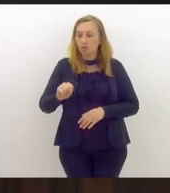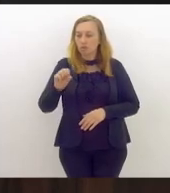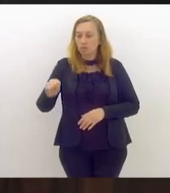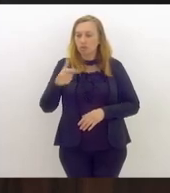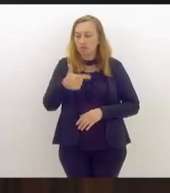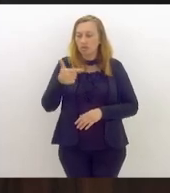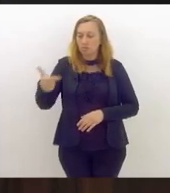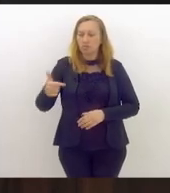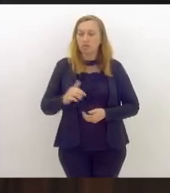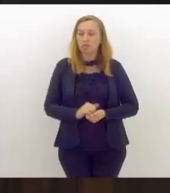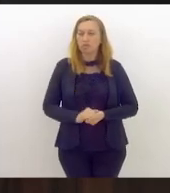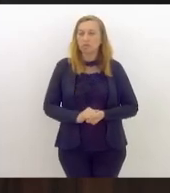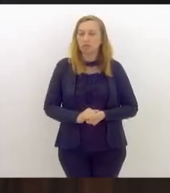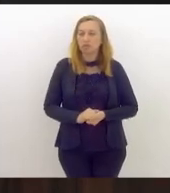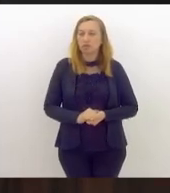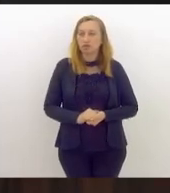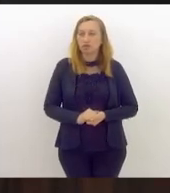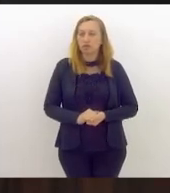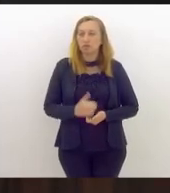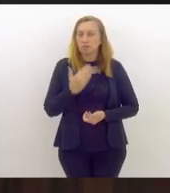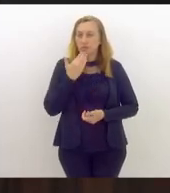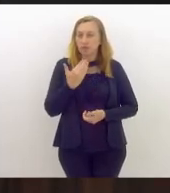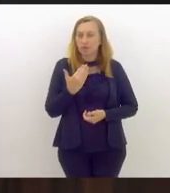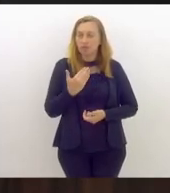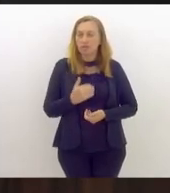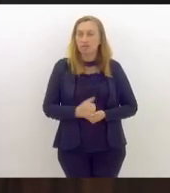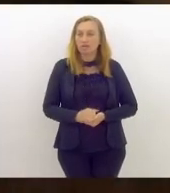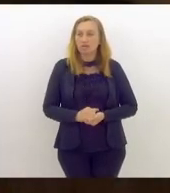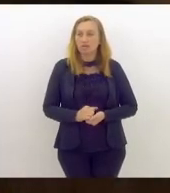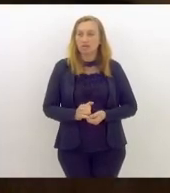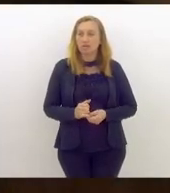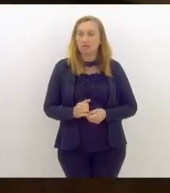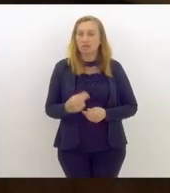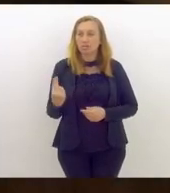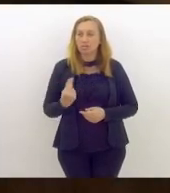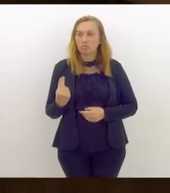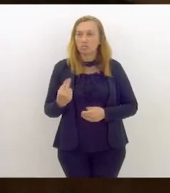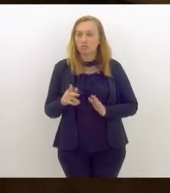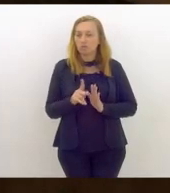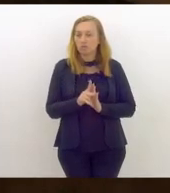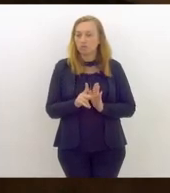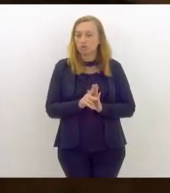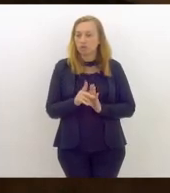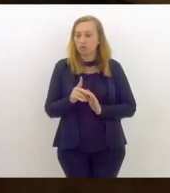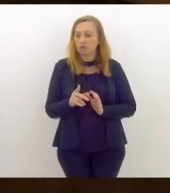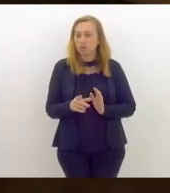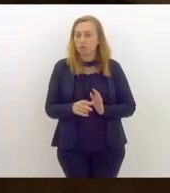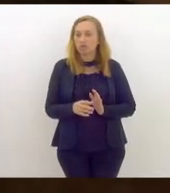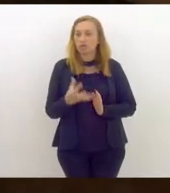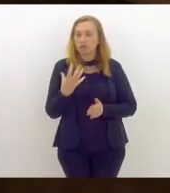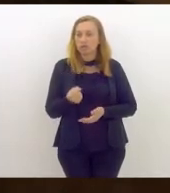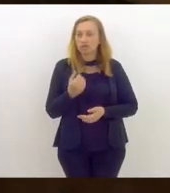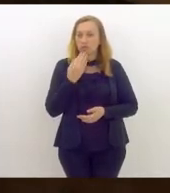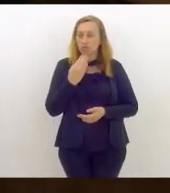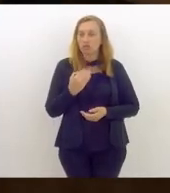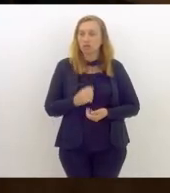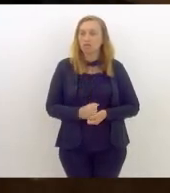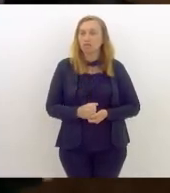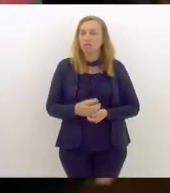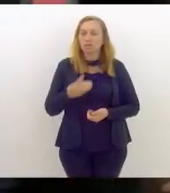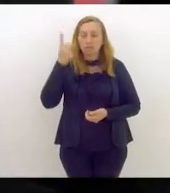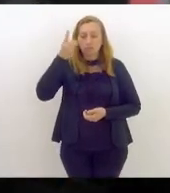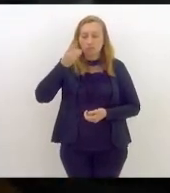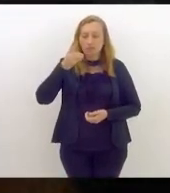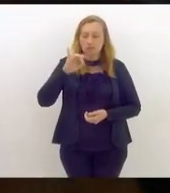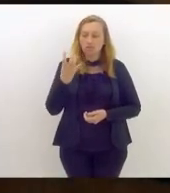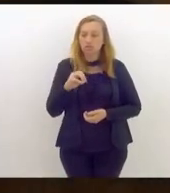1488-22. Queria solicitar a coautoria desse projeto que foi votado. Presidência defere, pedido de vossa. Muito obrigado, viu? Deputado Chico